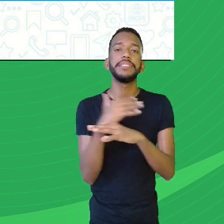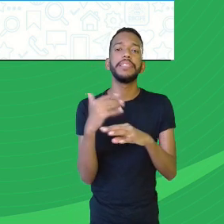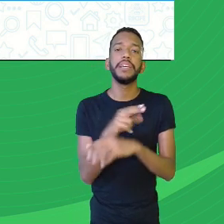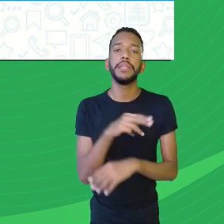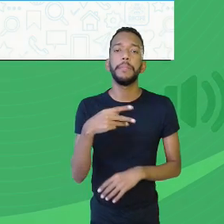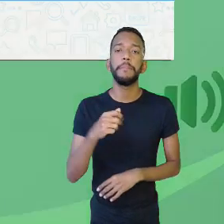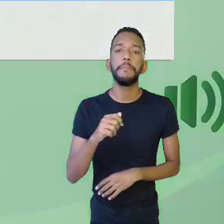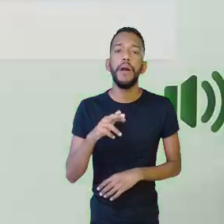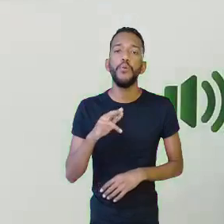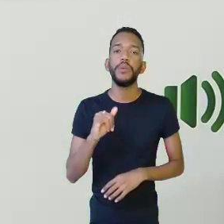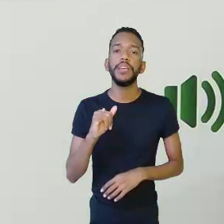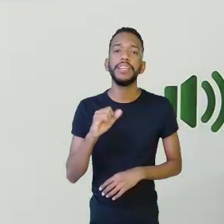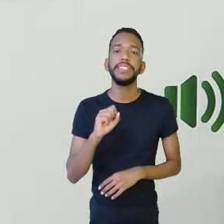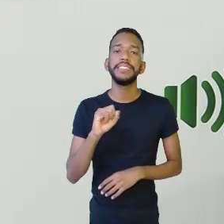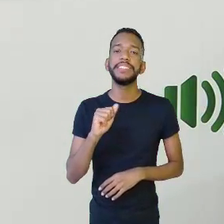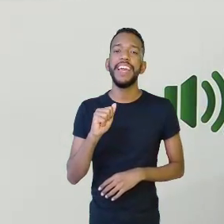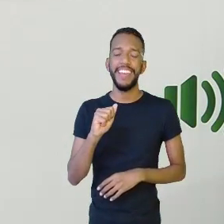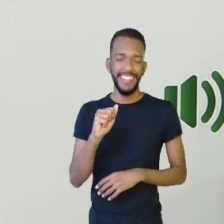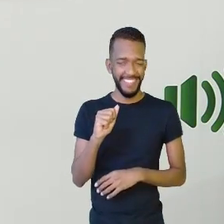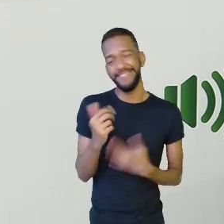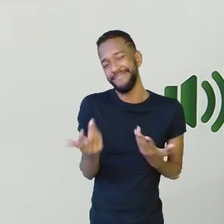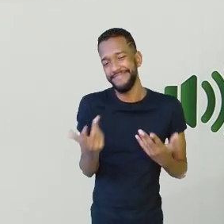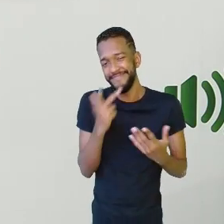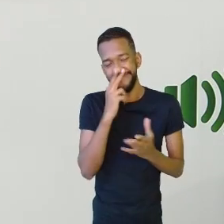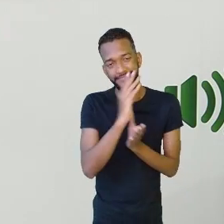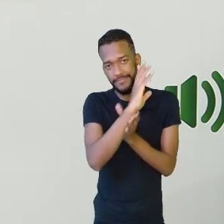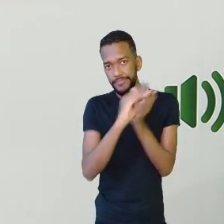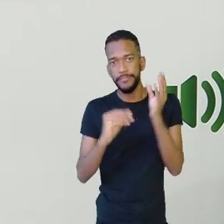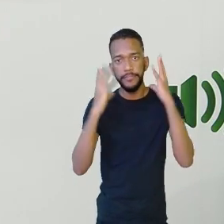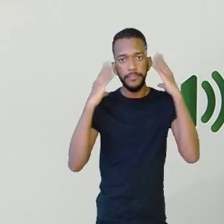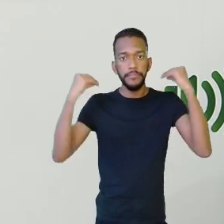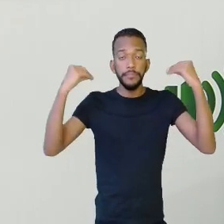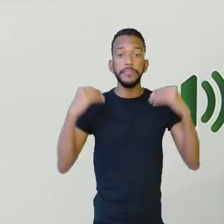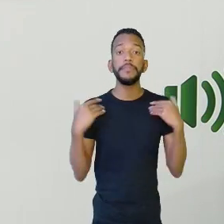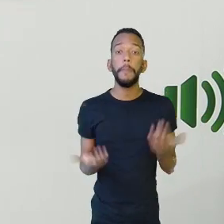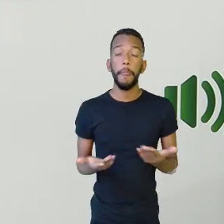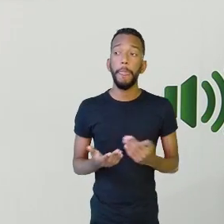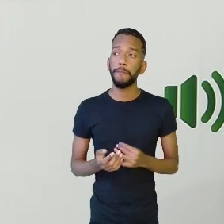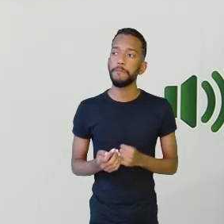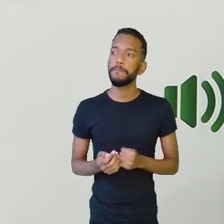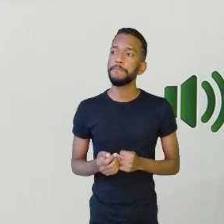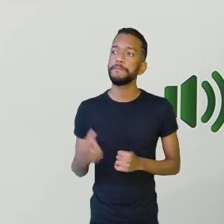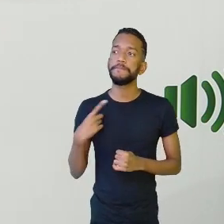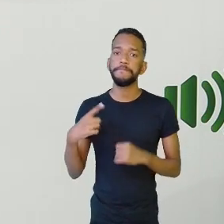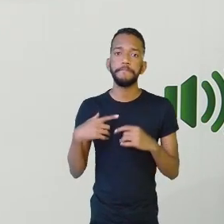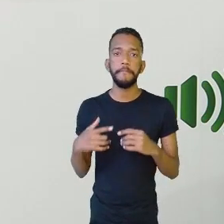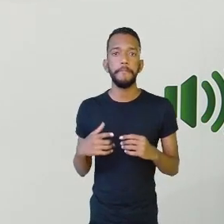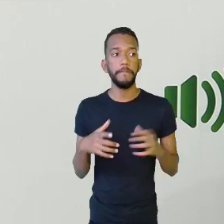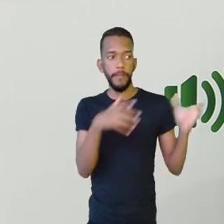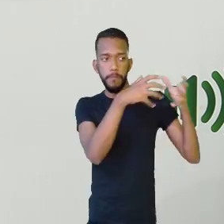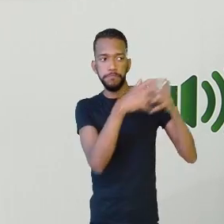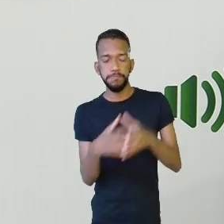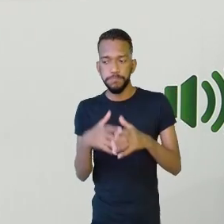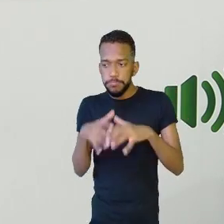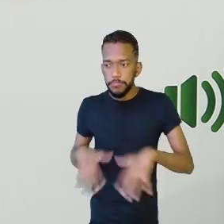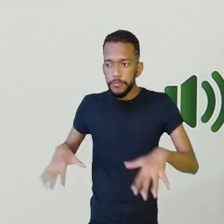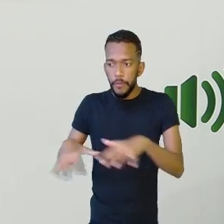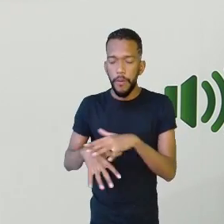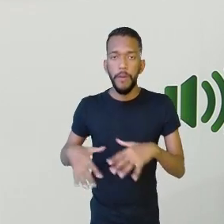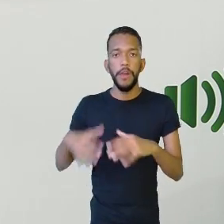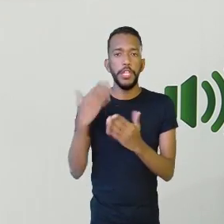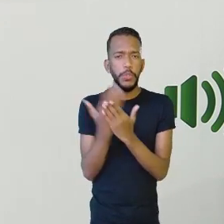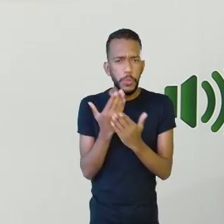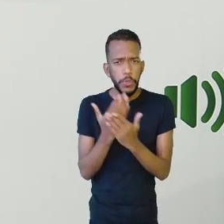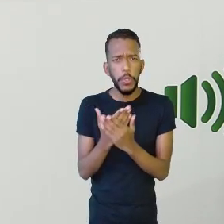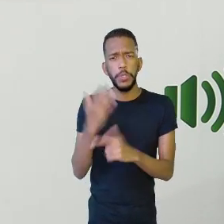Mauritsstad, né? Então, na sua comitiva, ele trouxe muitos estudiosos, cientistas,